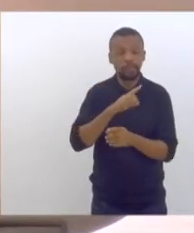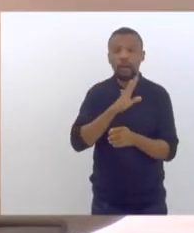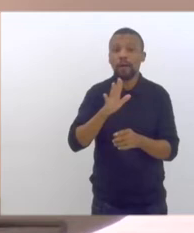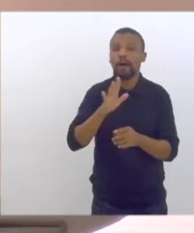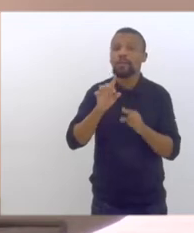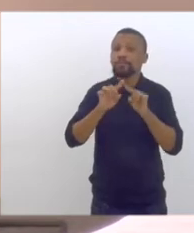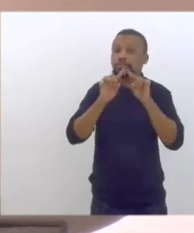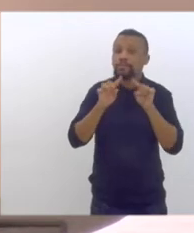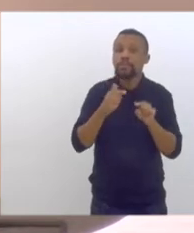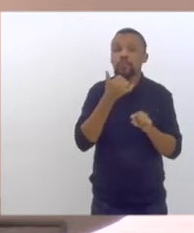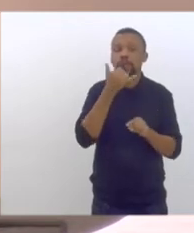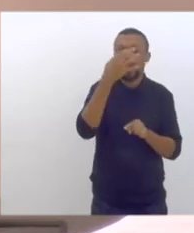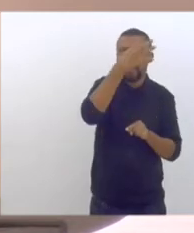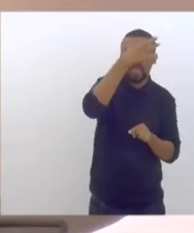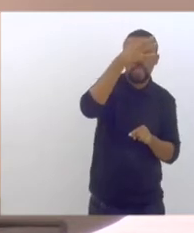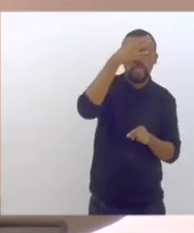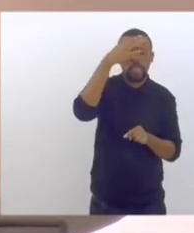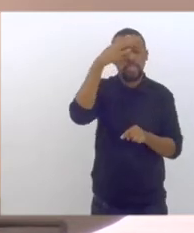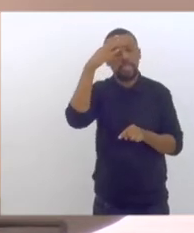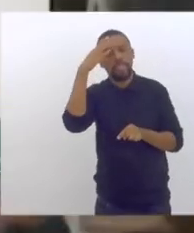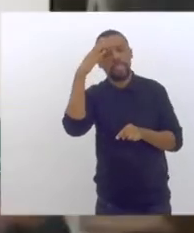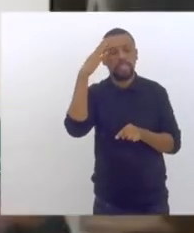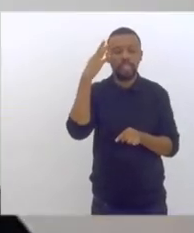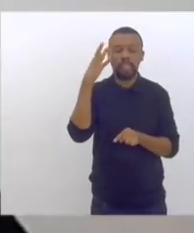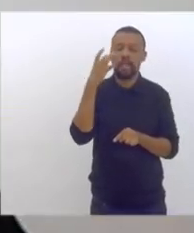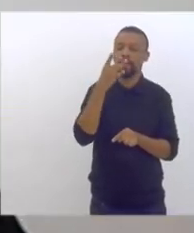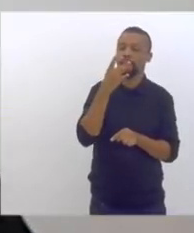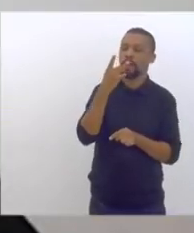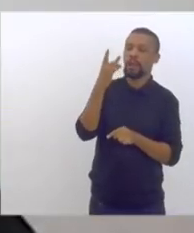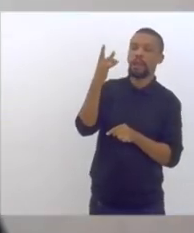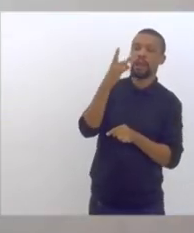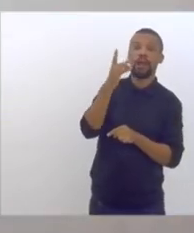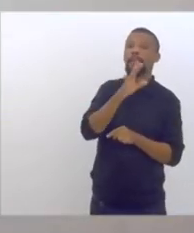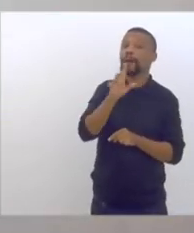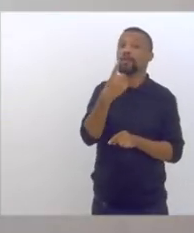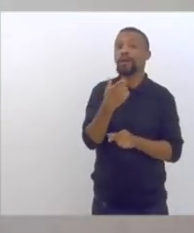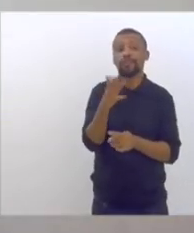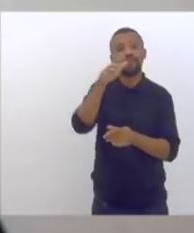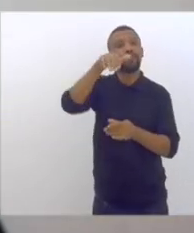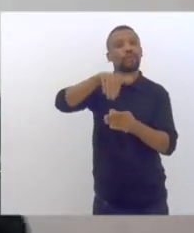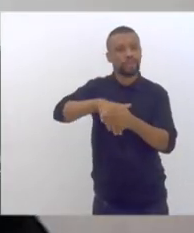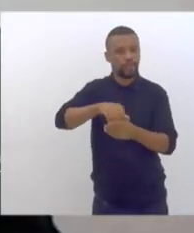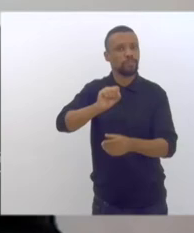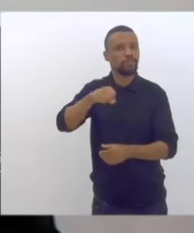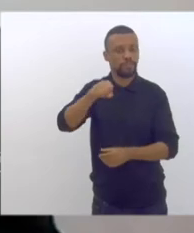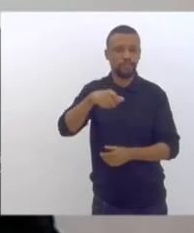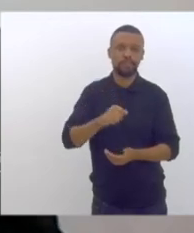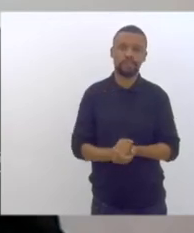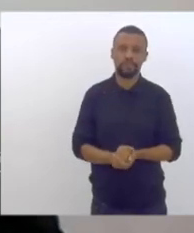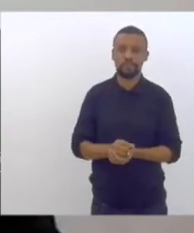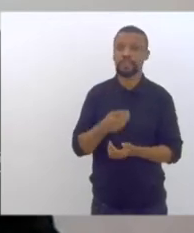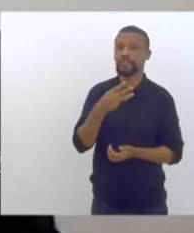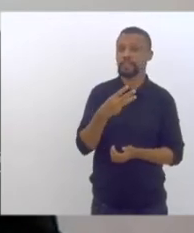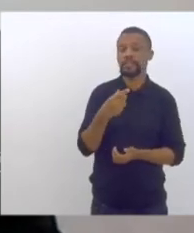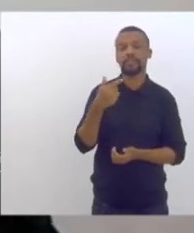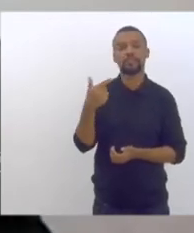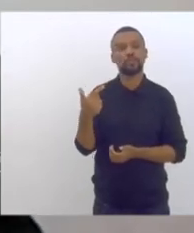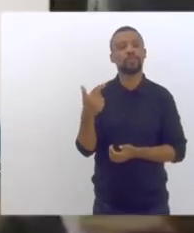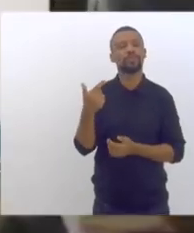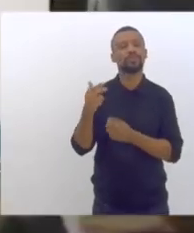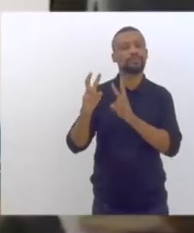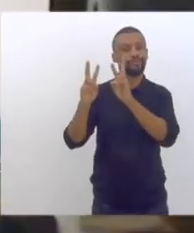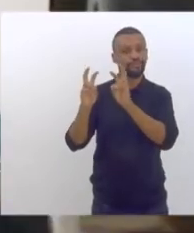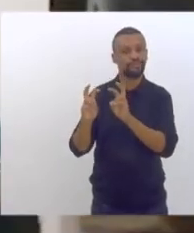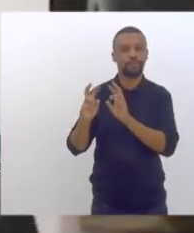Assessoria cochilo voltou assim é dois da pauta